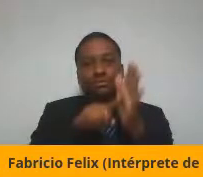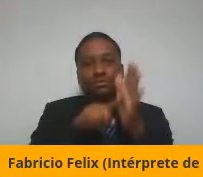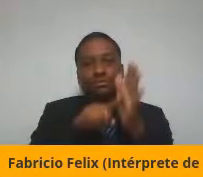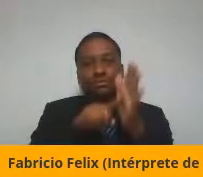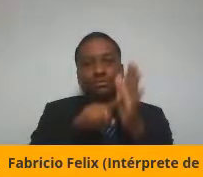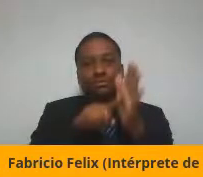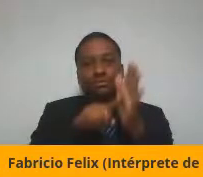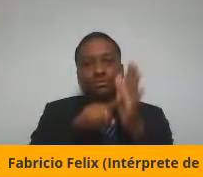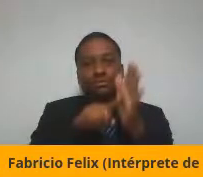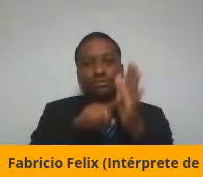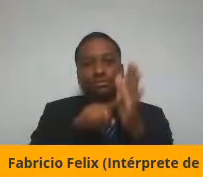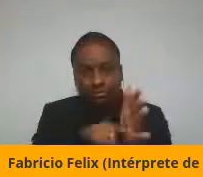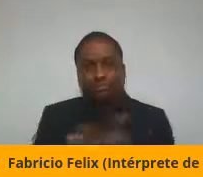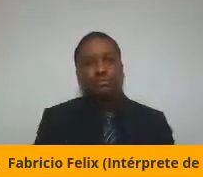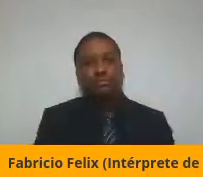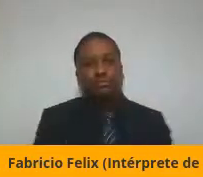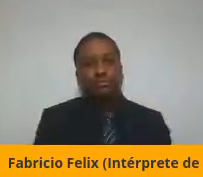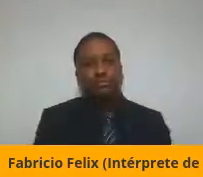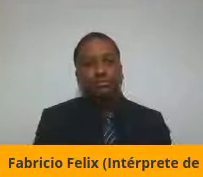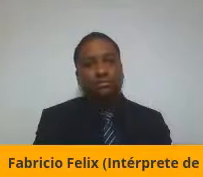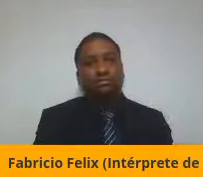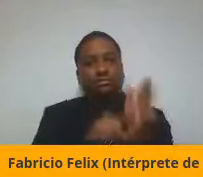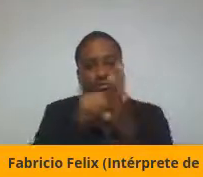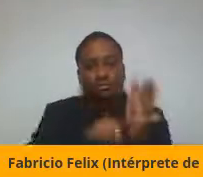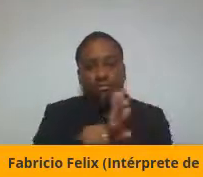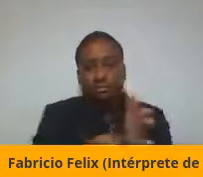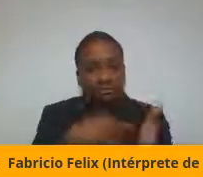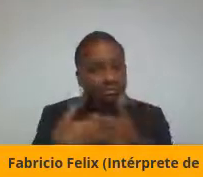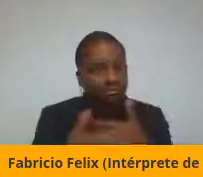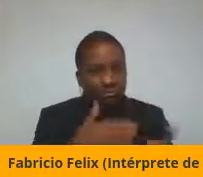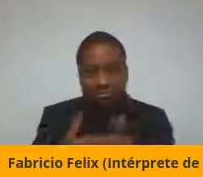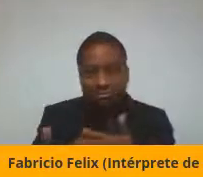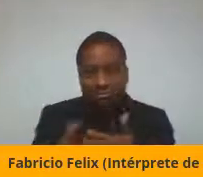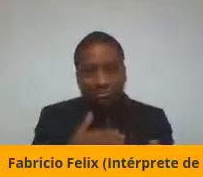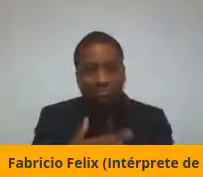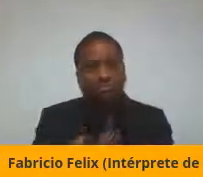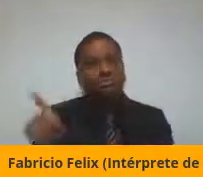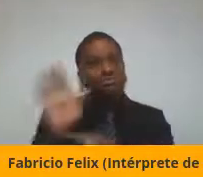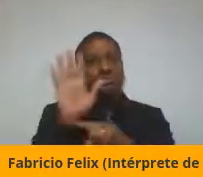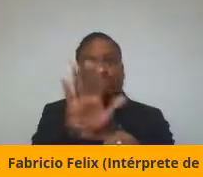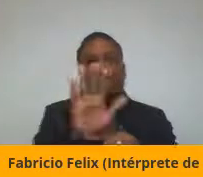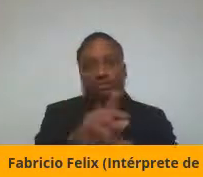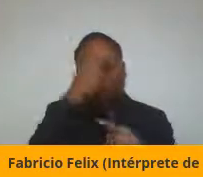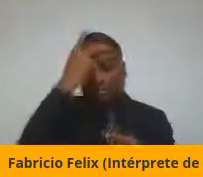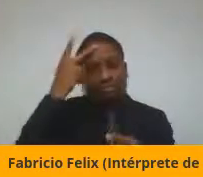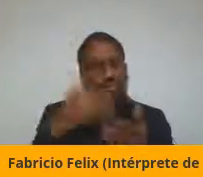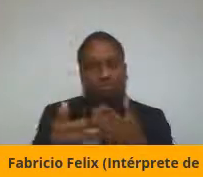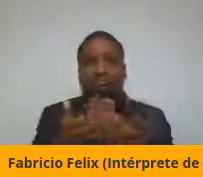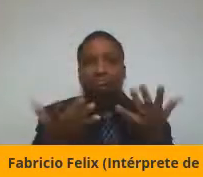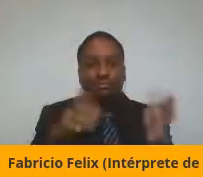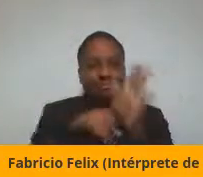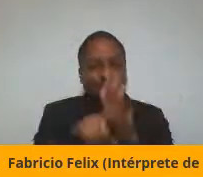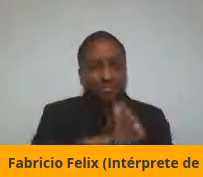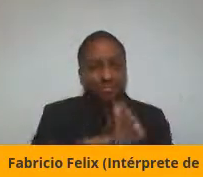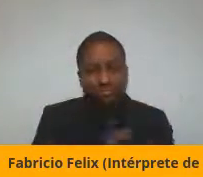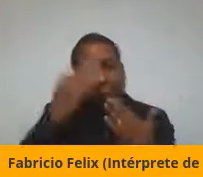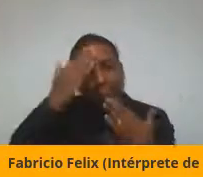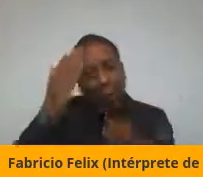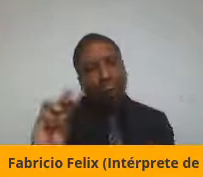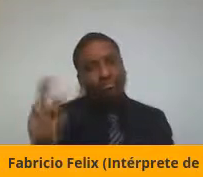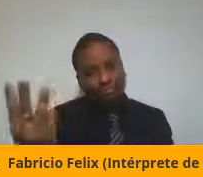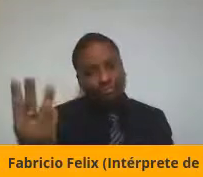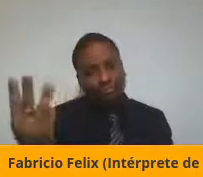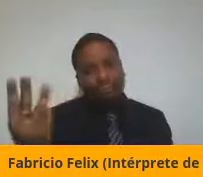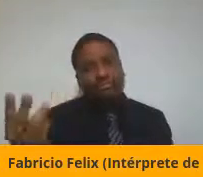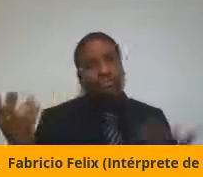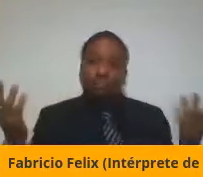um tesouro da Uncisal para pesquisa. Eu só tenho a agradecer a vocês três. Bom, eu